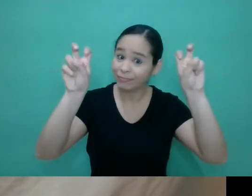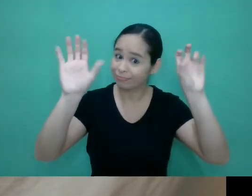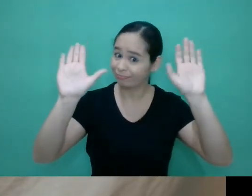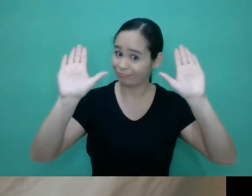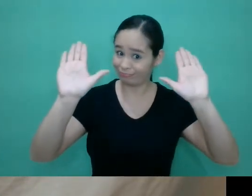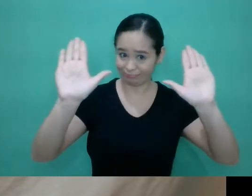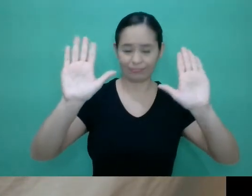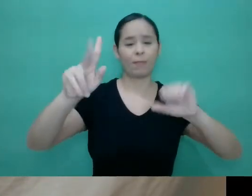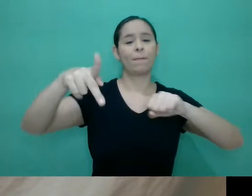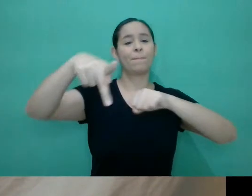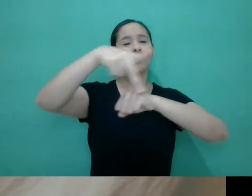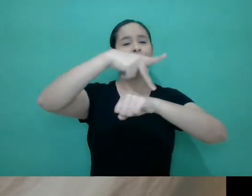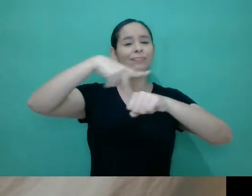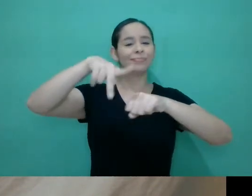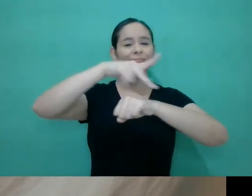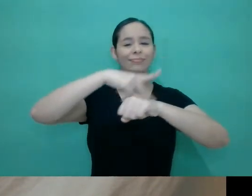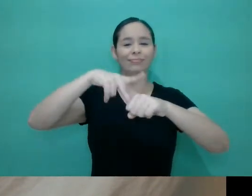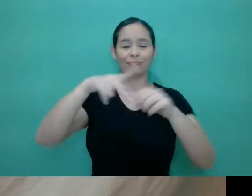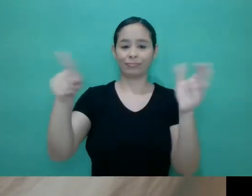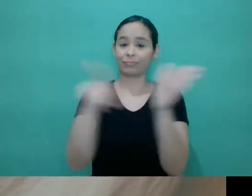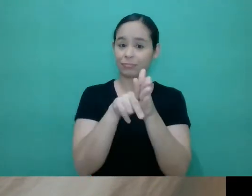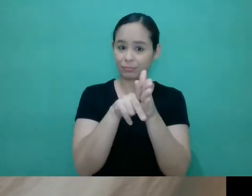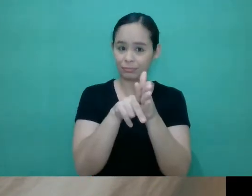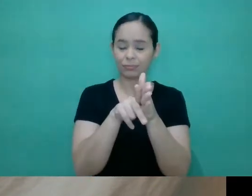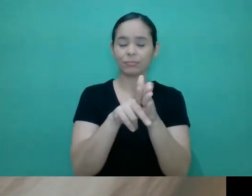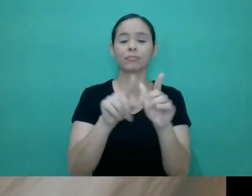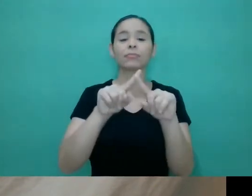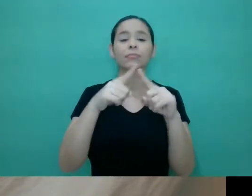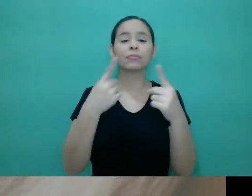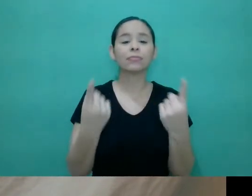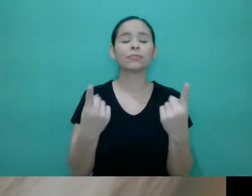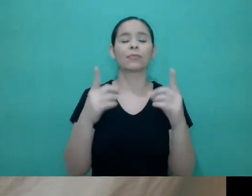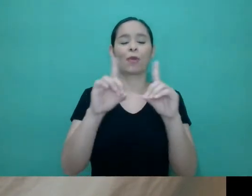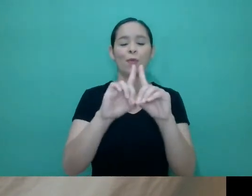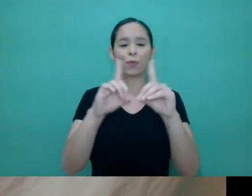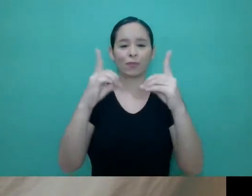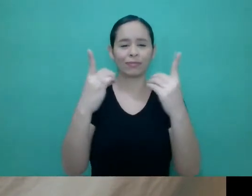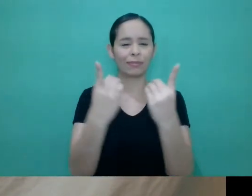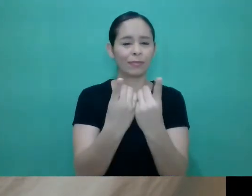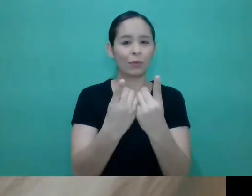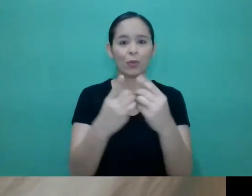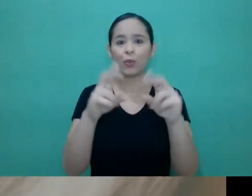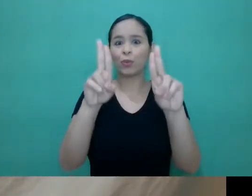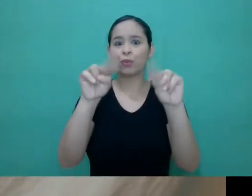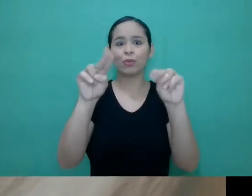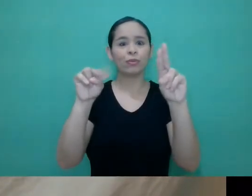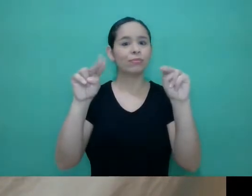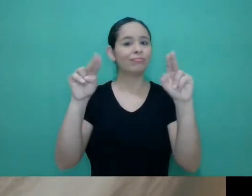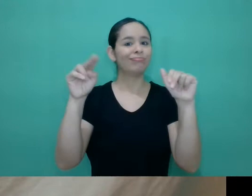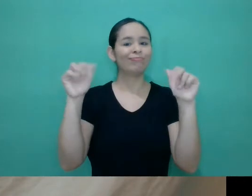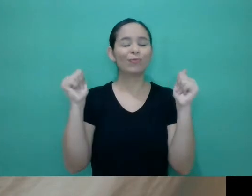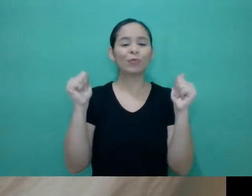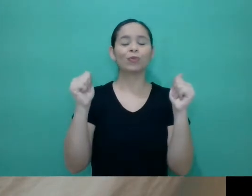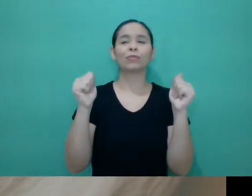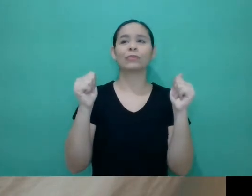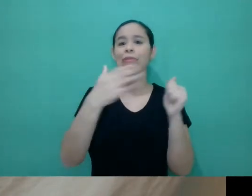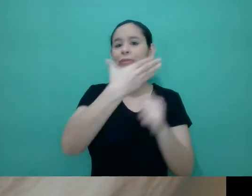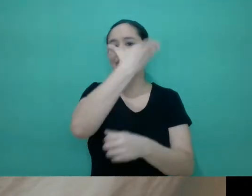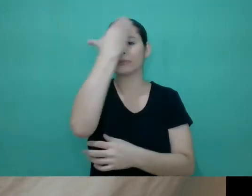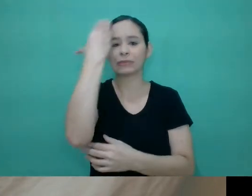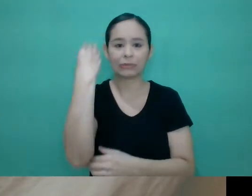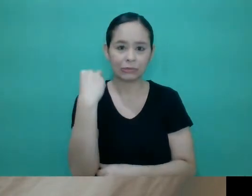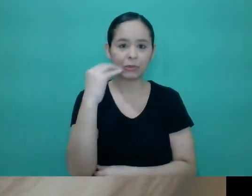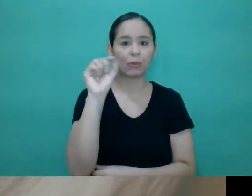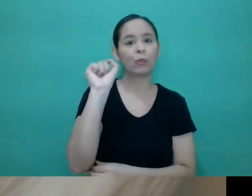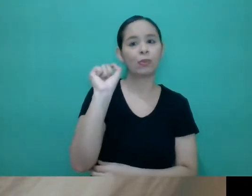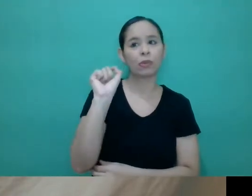em um país penitenciário, né? Então, o departamento nunca cessou de ser lembrado, né,